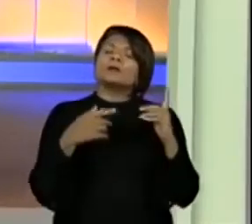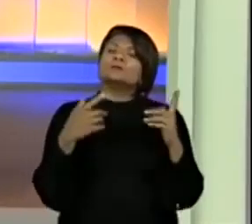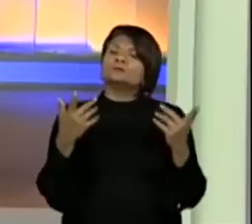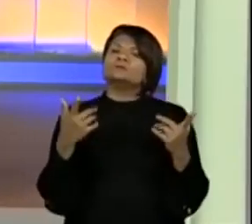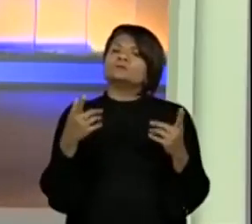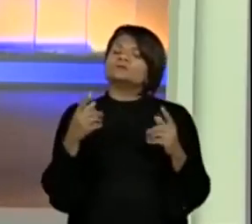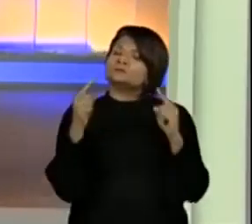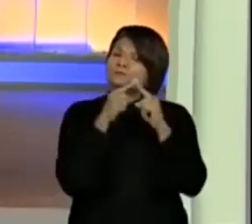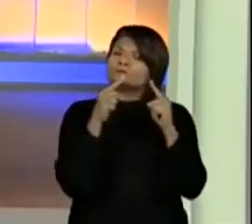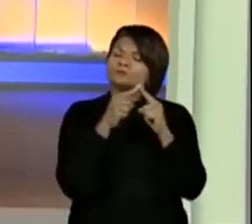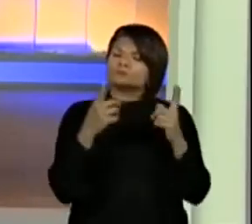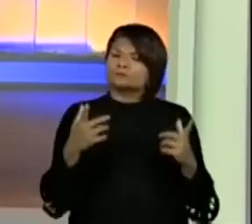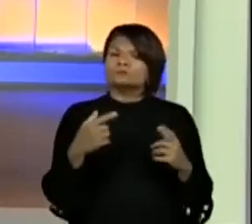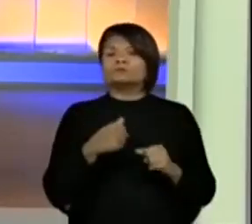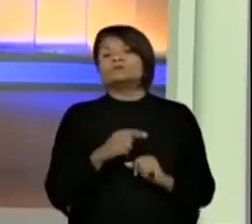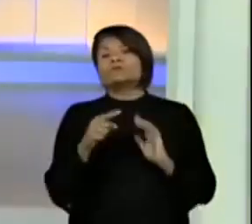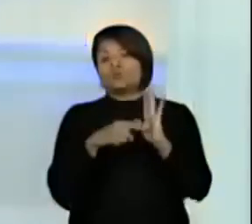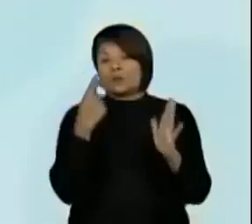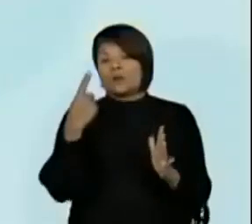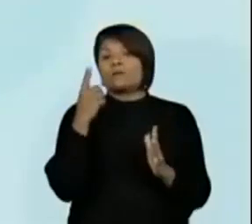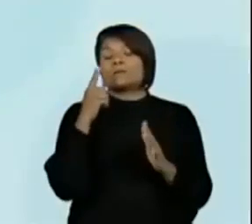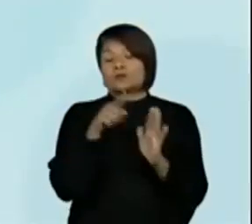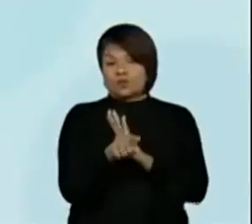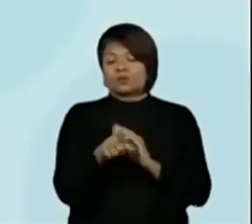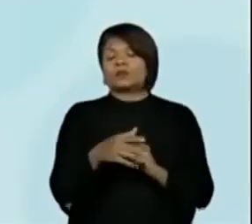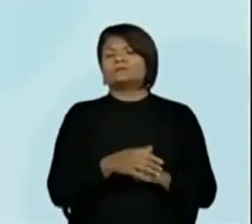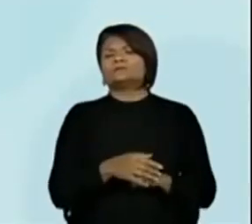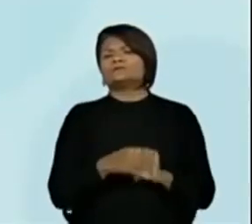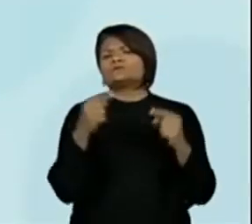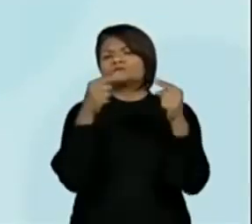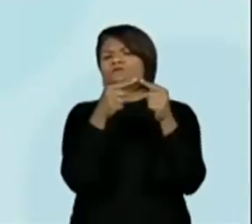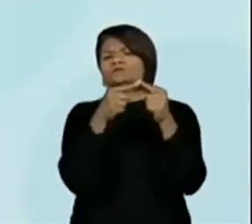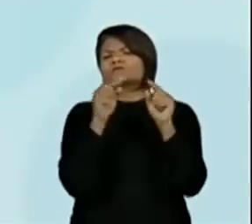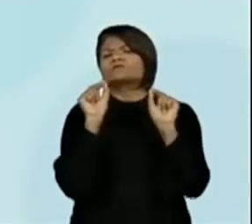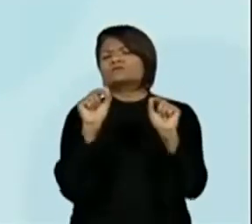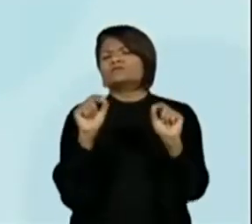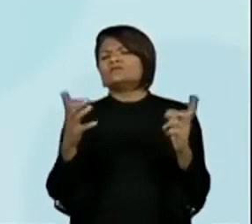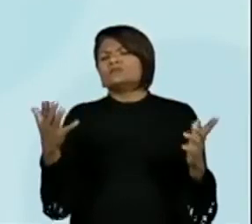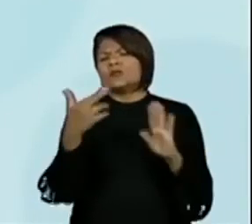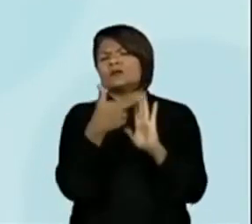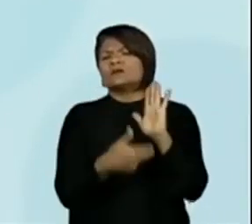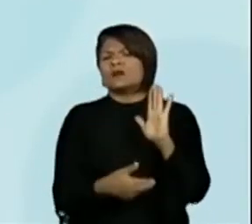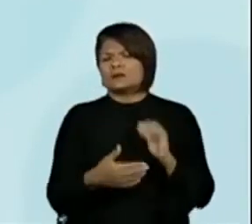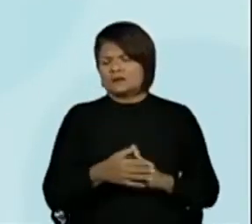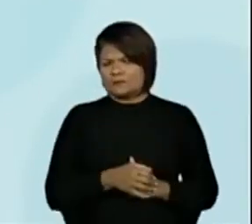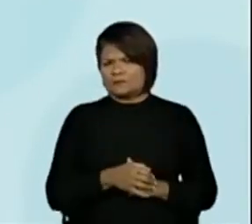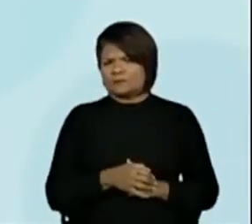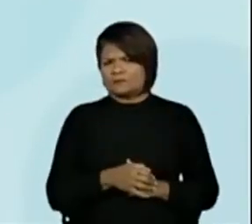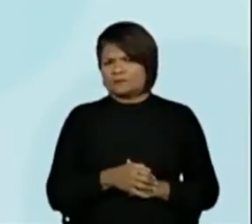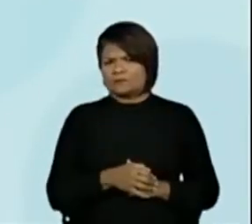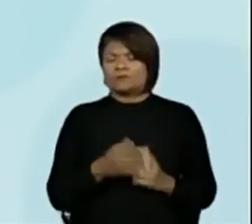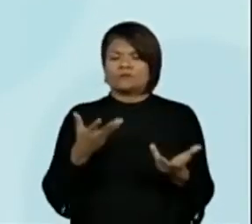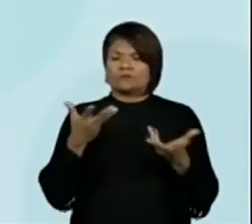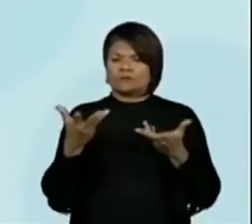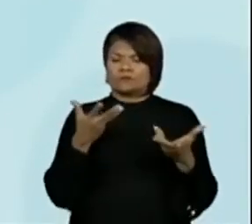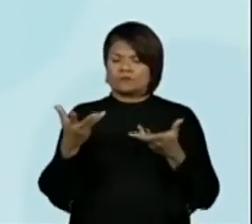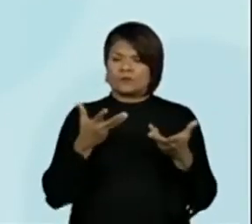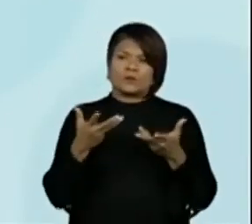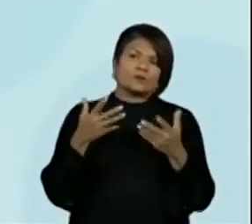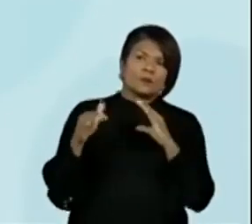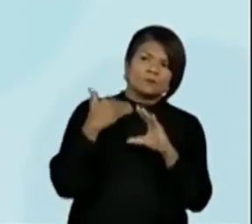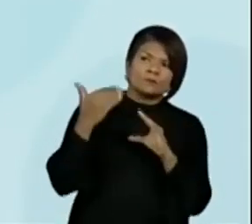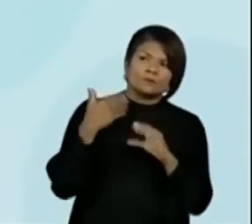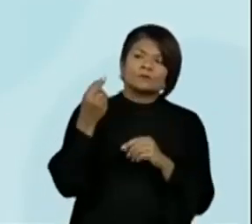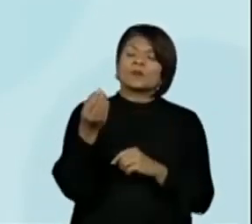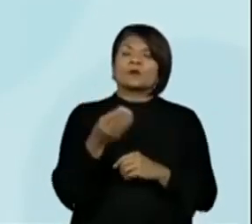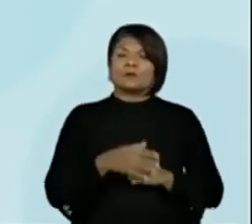a primeira pergunta, qual é a finalidade da receita? Para que serve uma receita? Quero ver a interação no chat. Para que serve